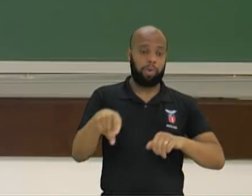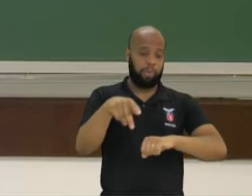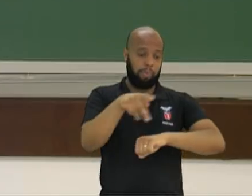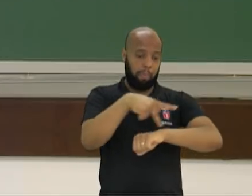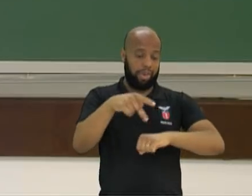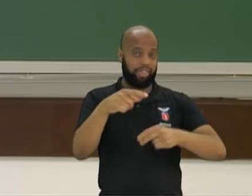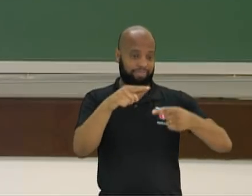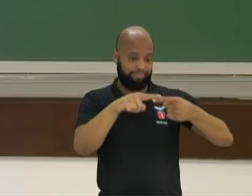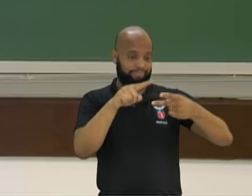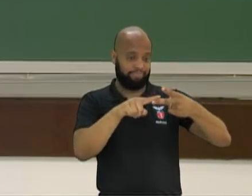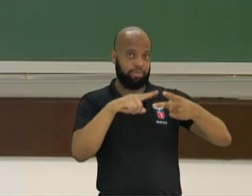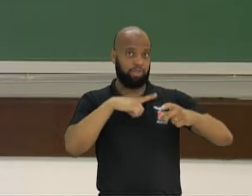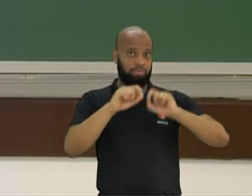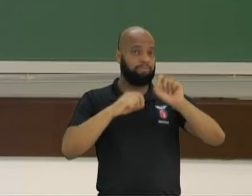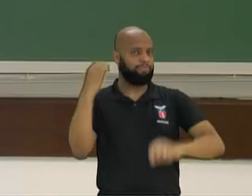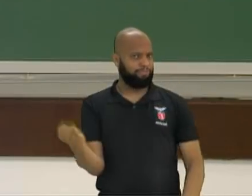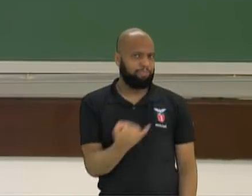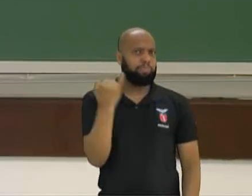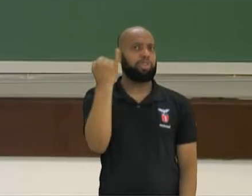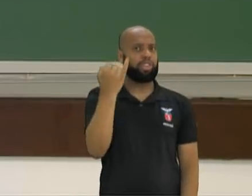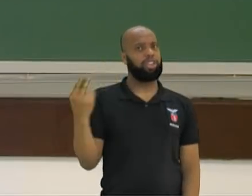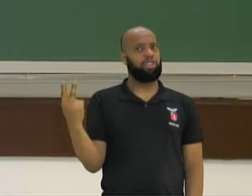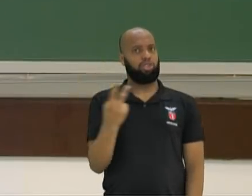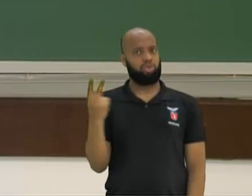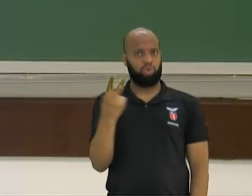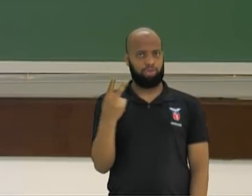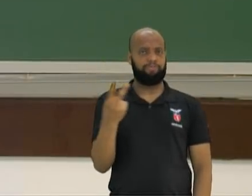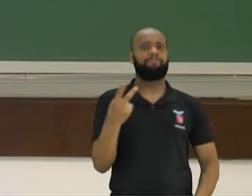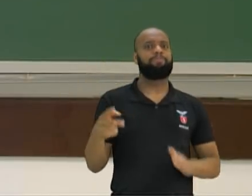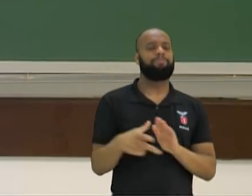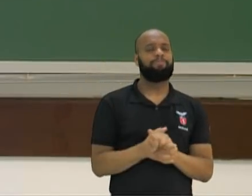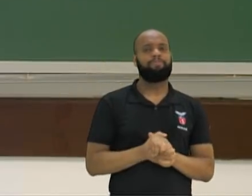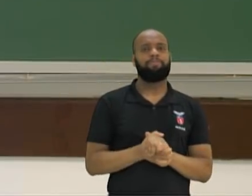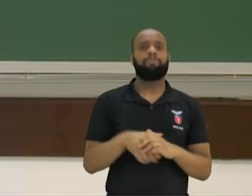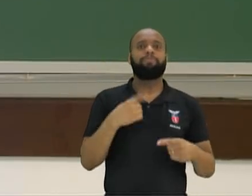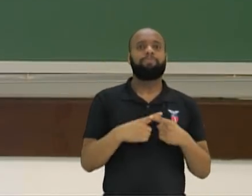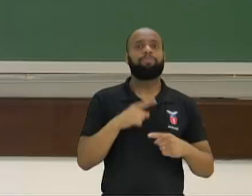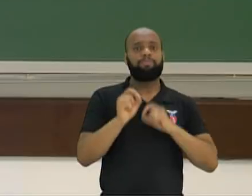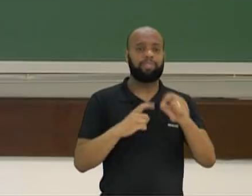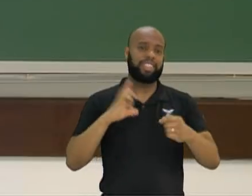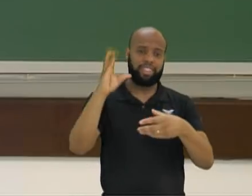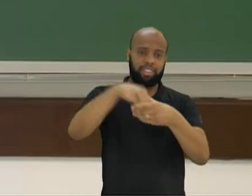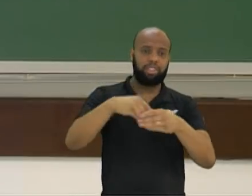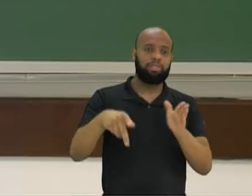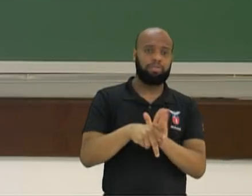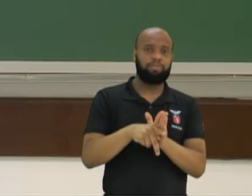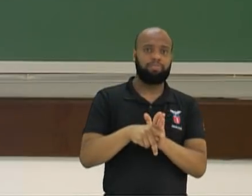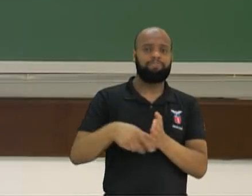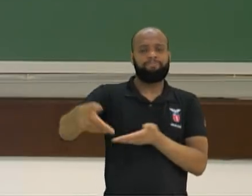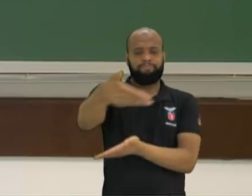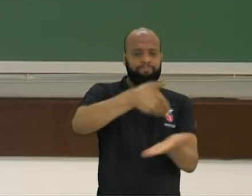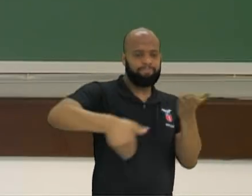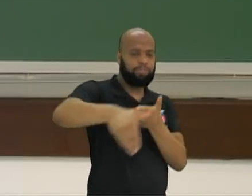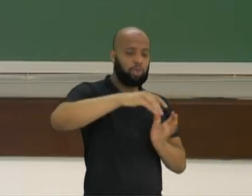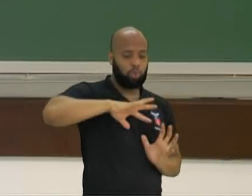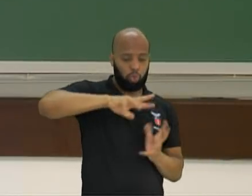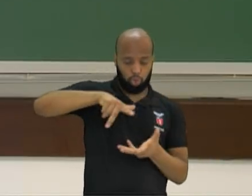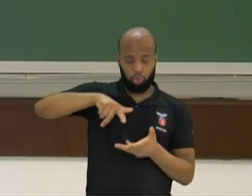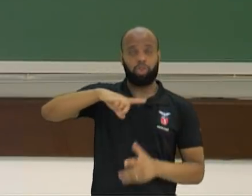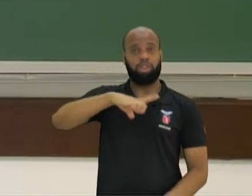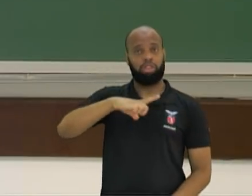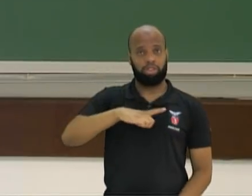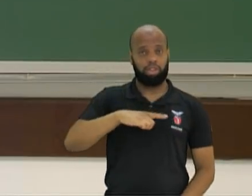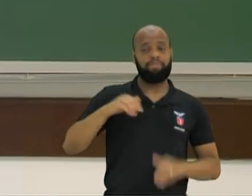Austrália. Eles são importantíssimos no mundo todo, fazem parte do mercado mundial, com grande expressividade.